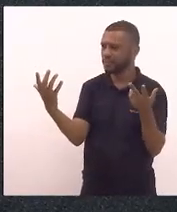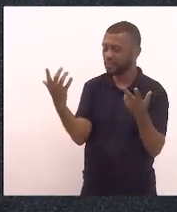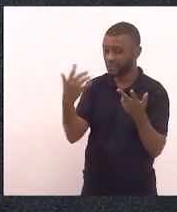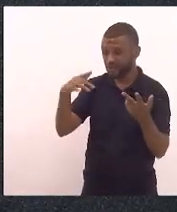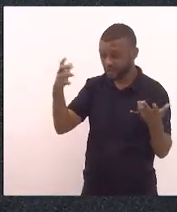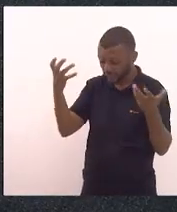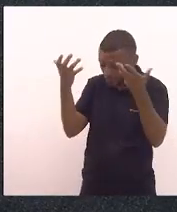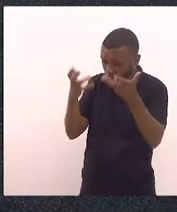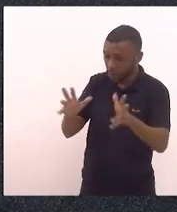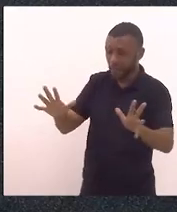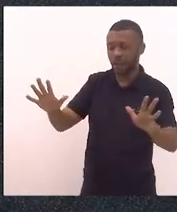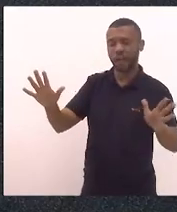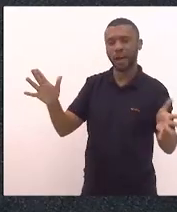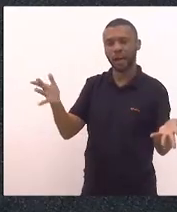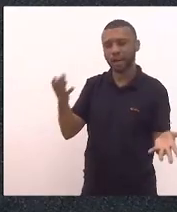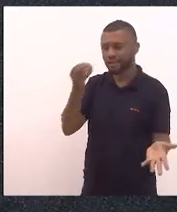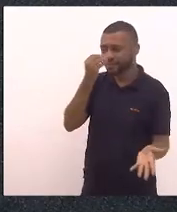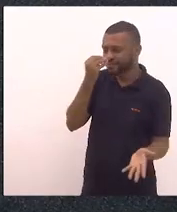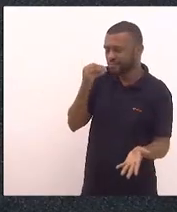me quiseres